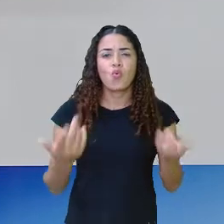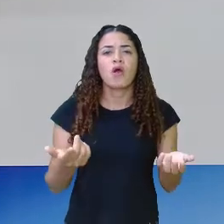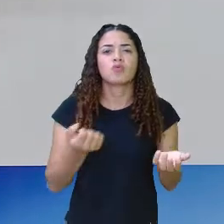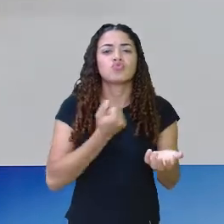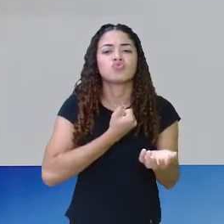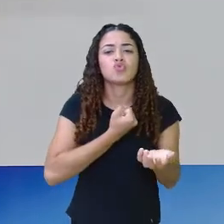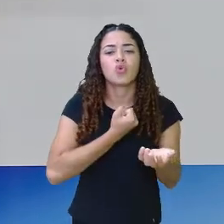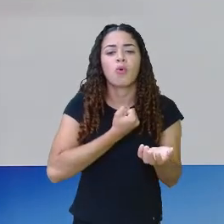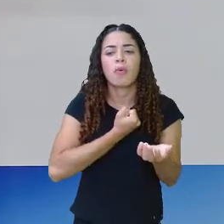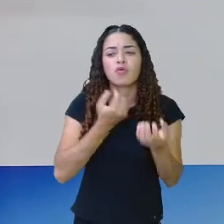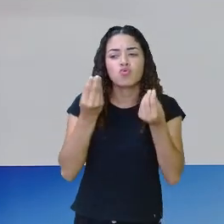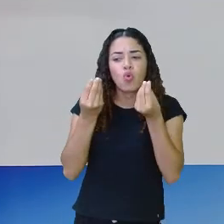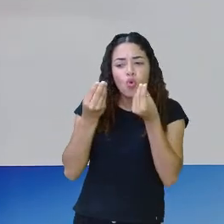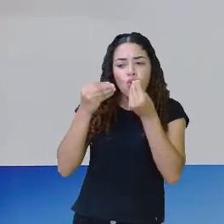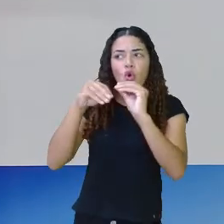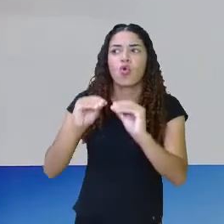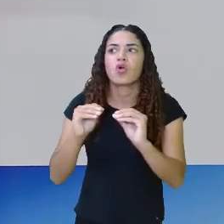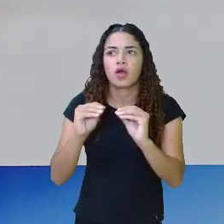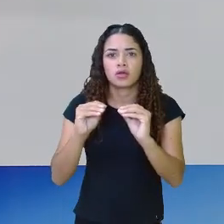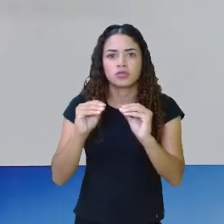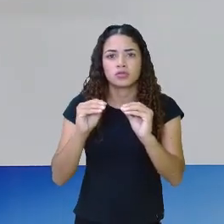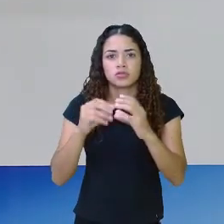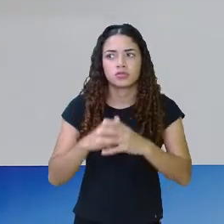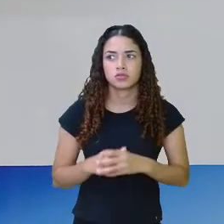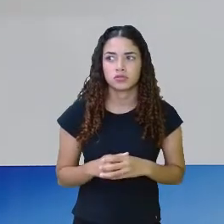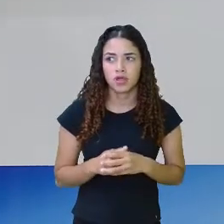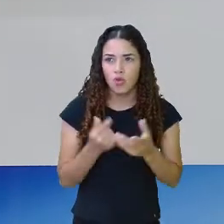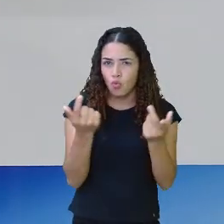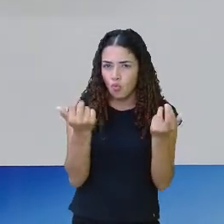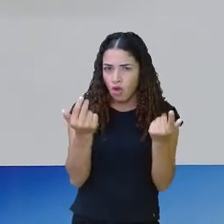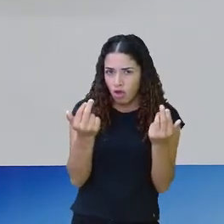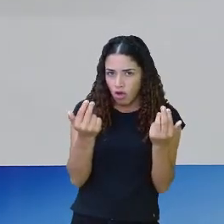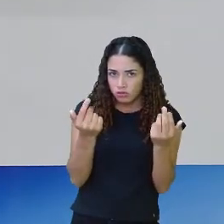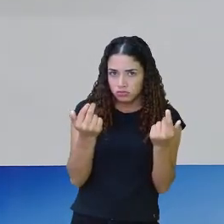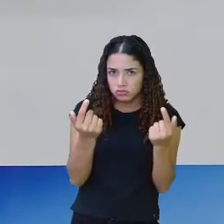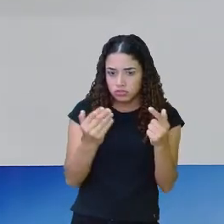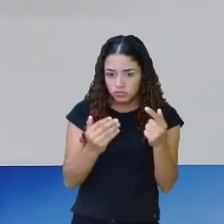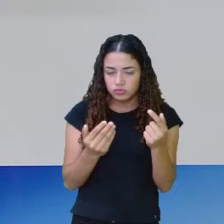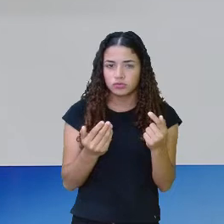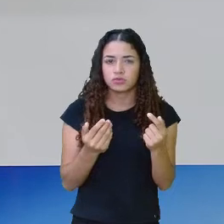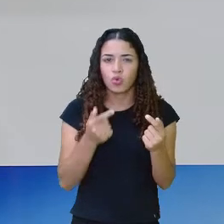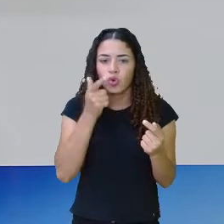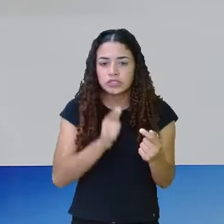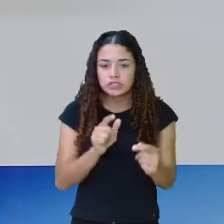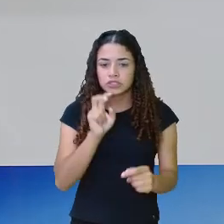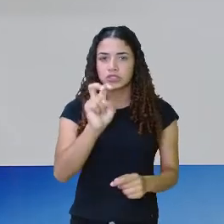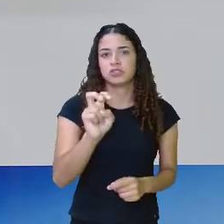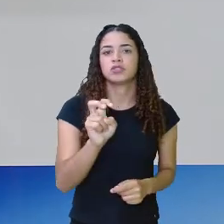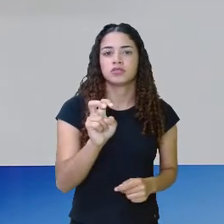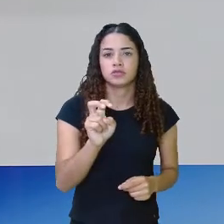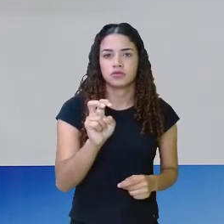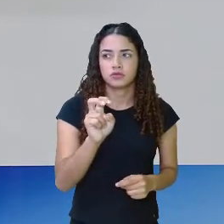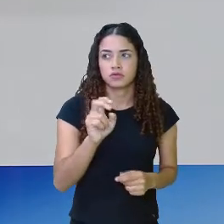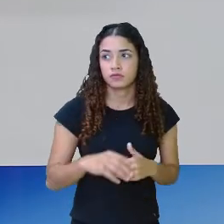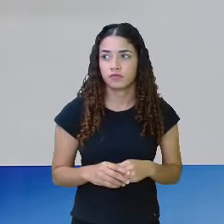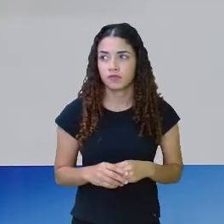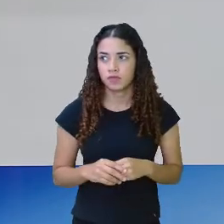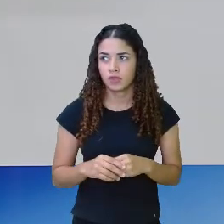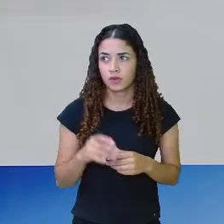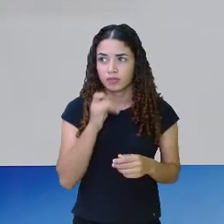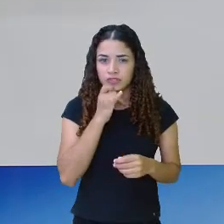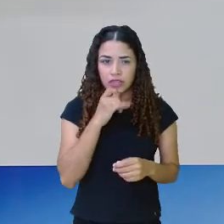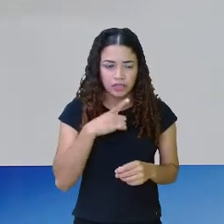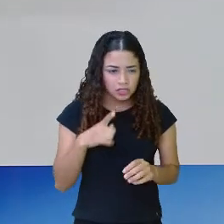que falta aqui para eu chegar aos 5 quilos? Eu teria que colocar um pezinho de quanto